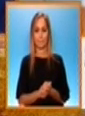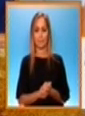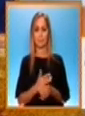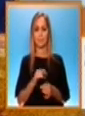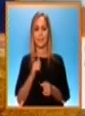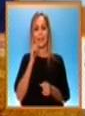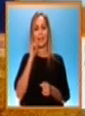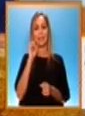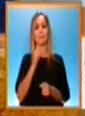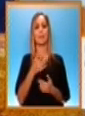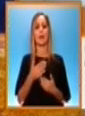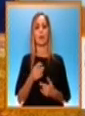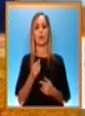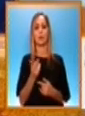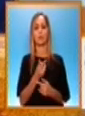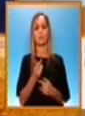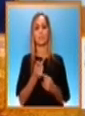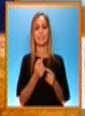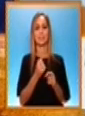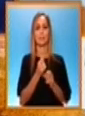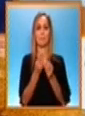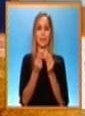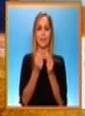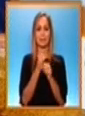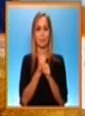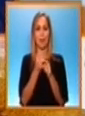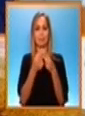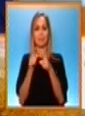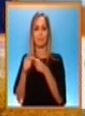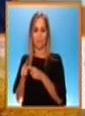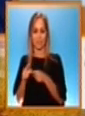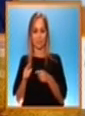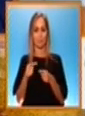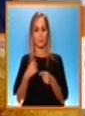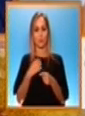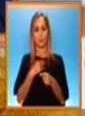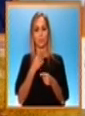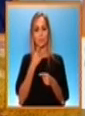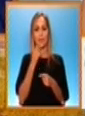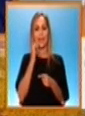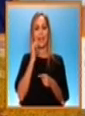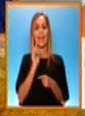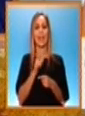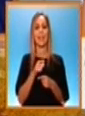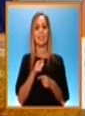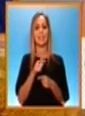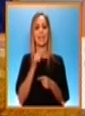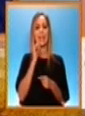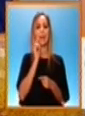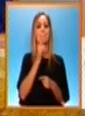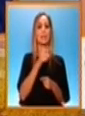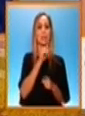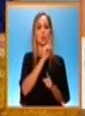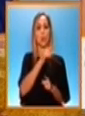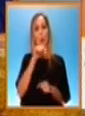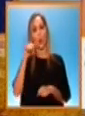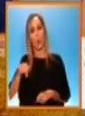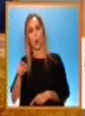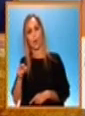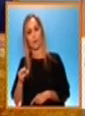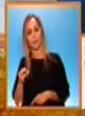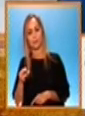está a mandar agora? Vocês têm dinâmicas diferentes. Pronto, e eu gostava de perceber agora neste espetáculo, mandas mais tu ou manda mais o